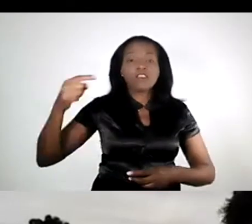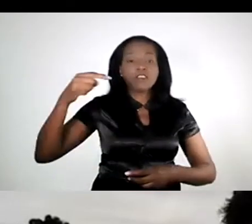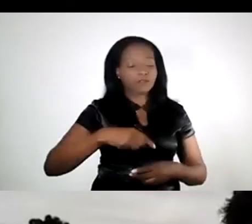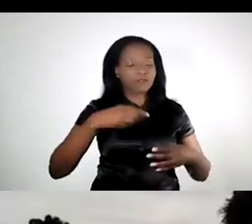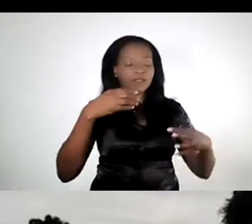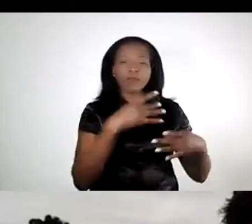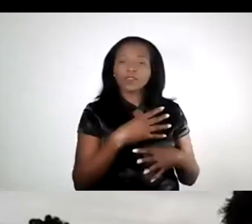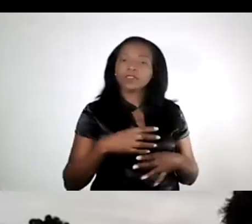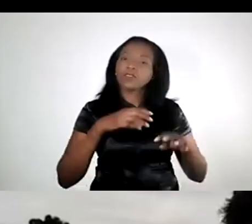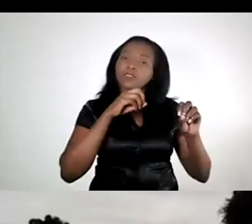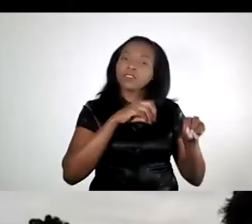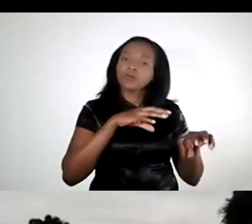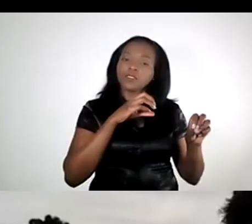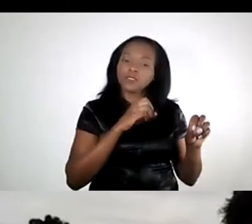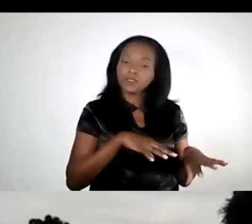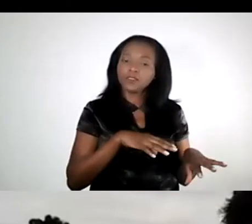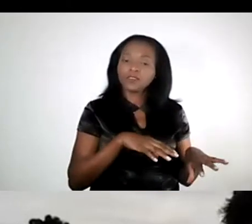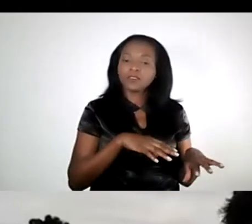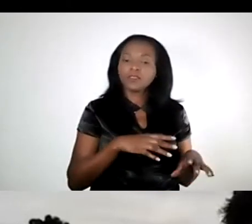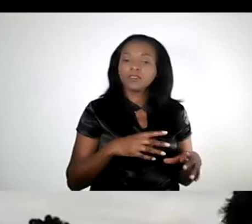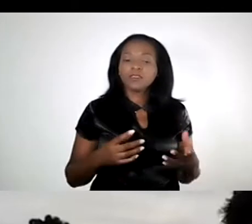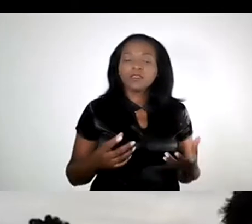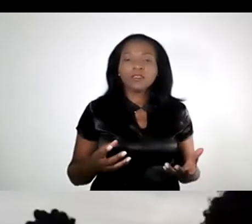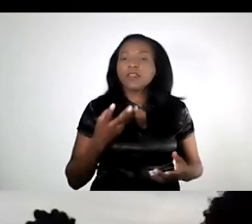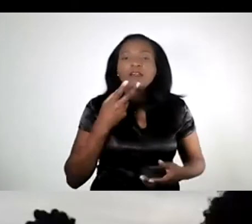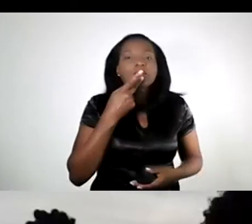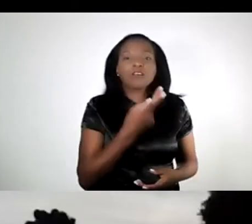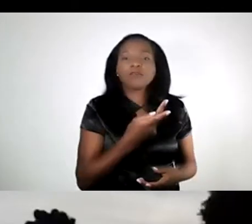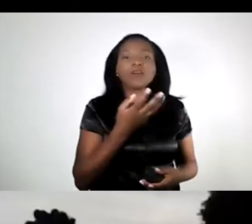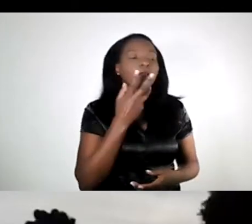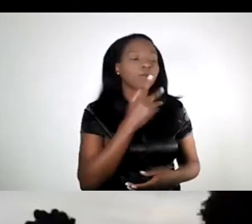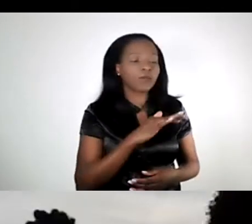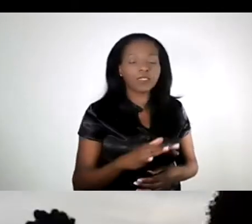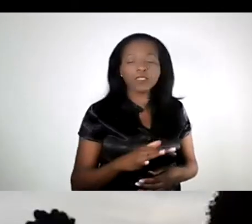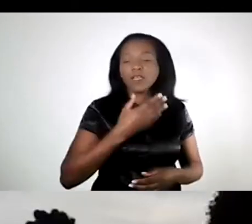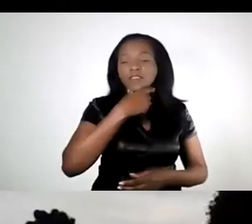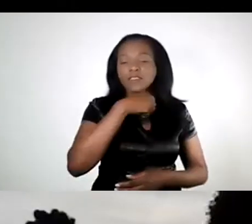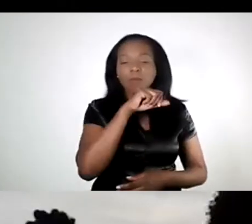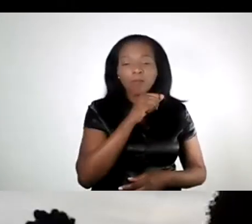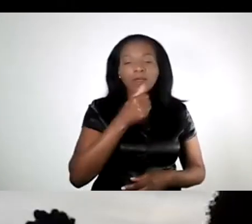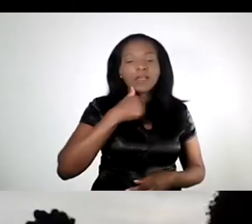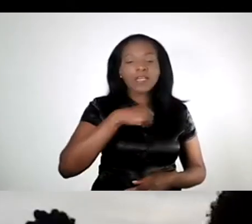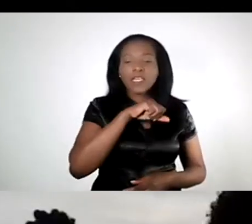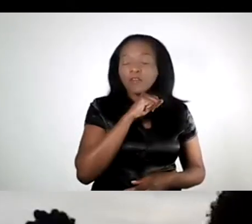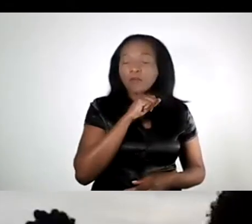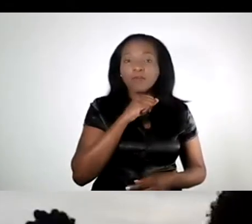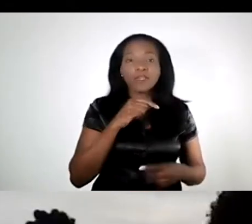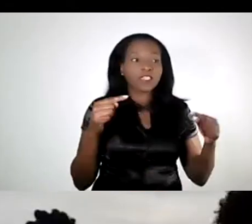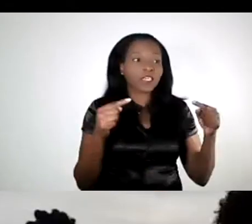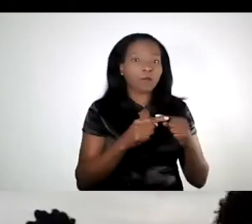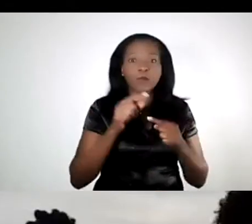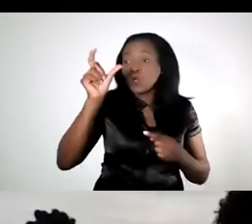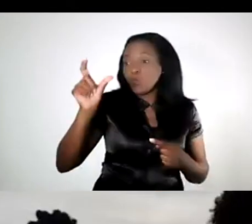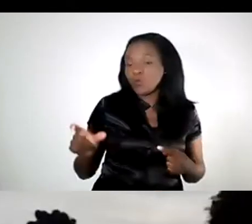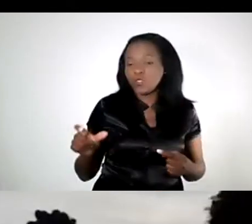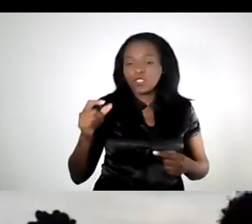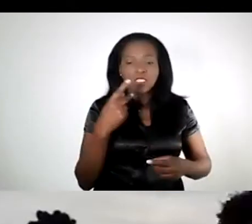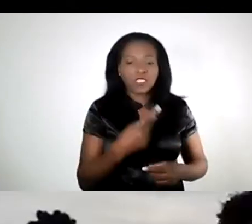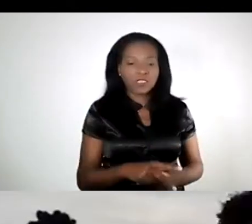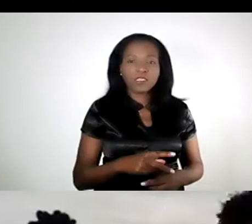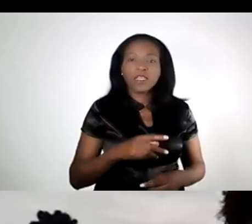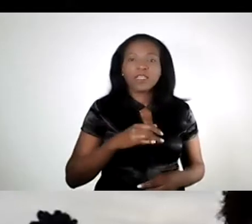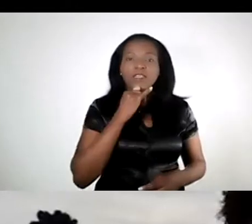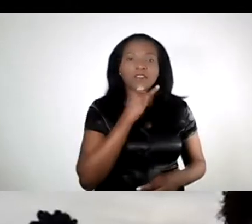aula no território, e dizer para uma criança que tem o pai e a mãe como grande herói e heroína, dizer, se você não estudar, você